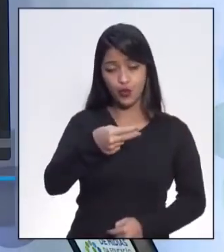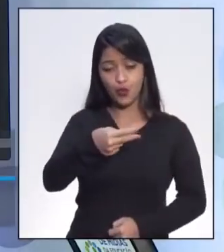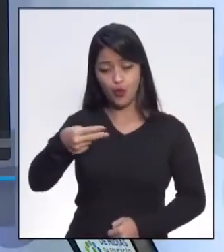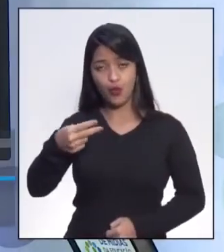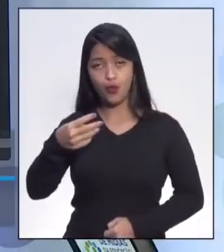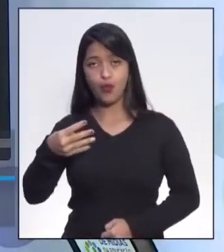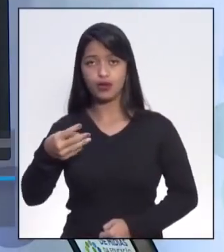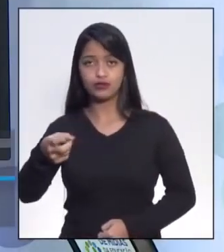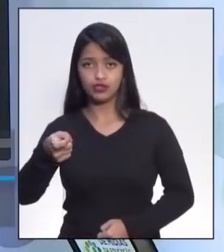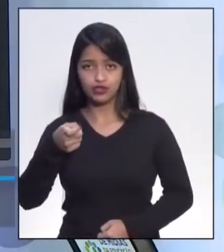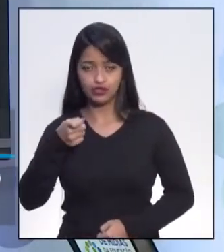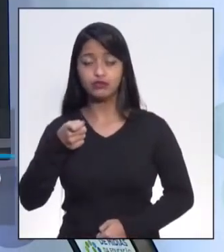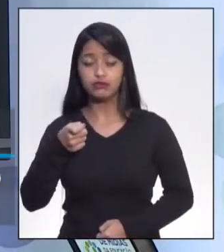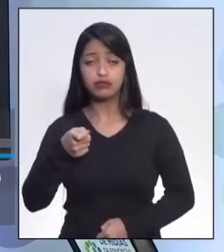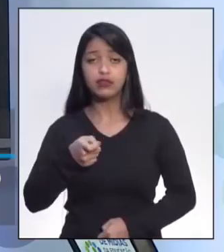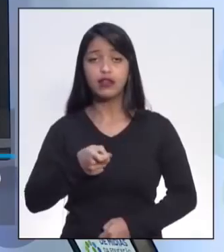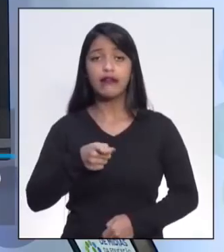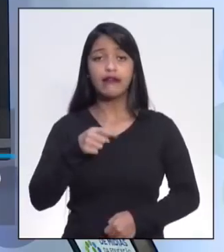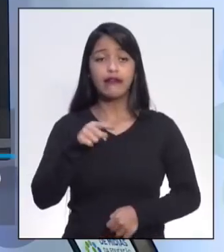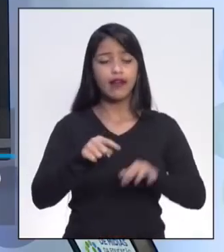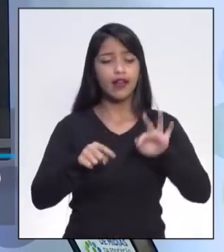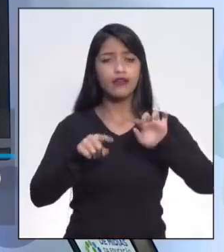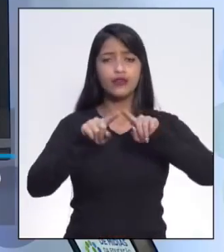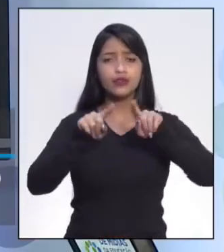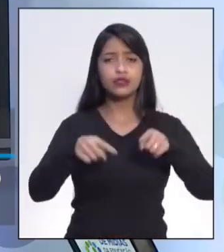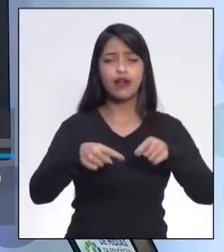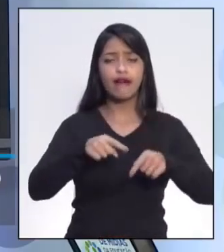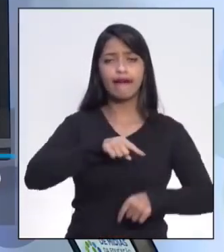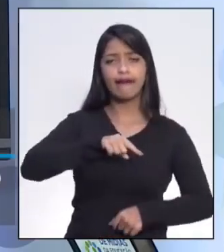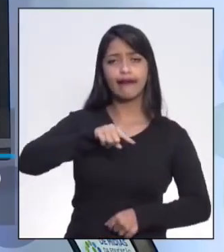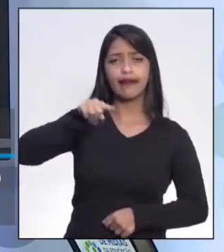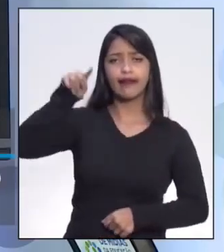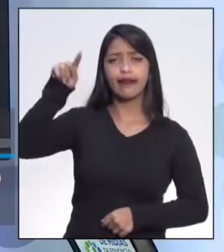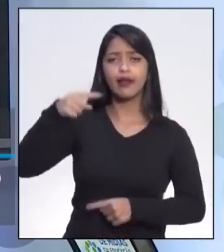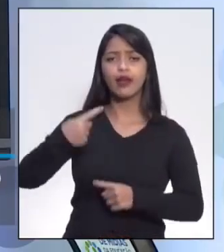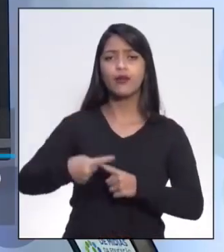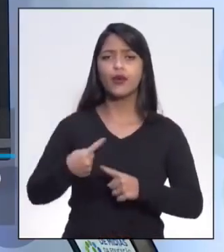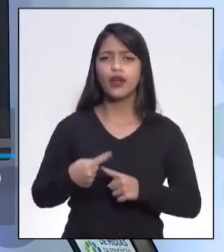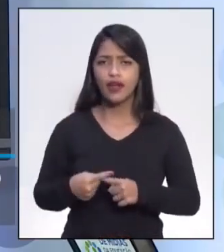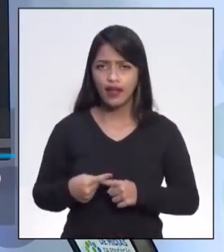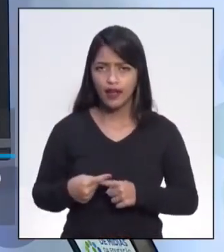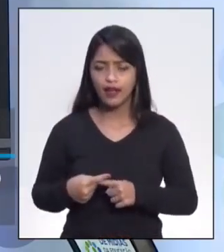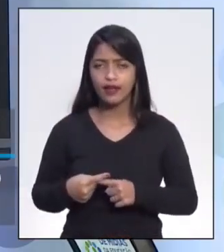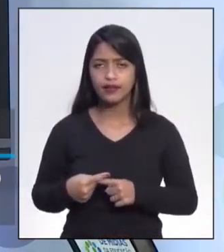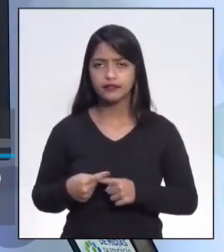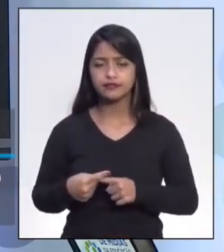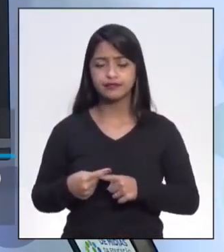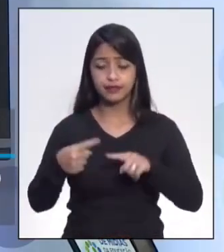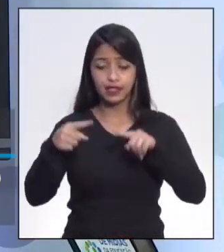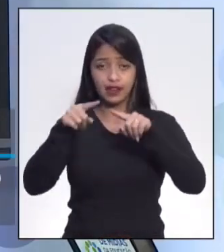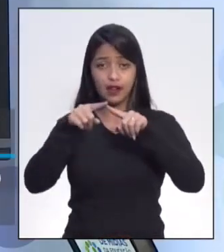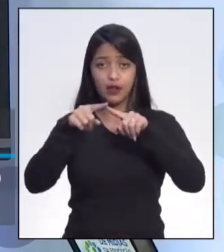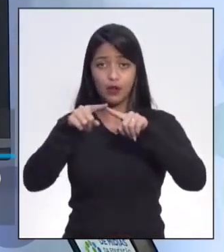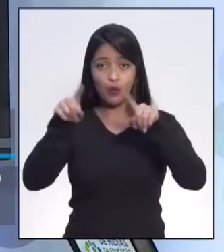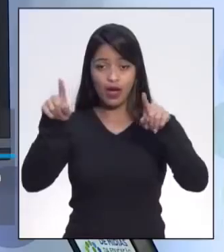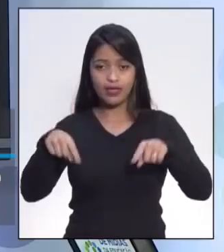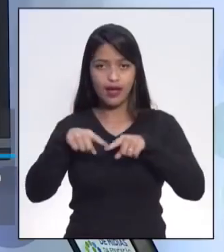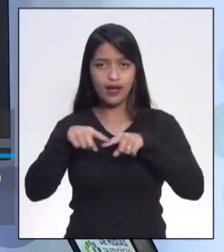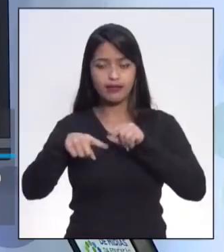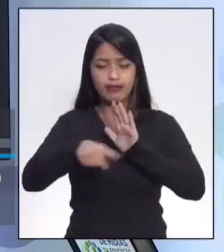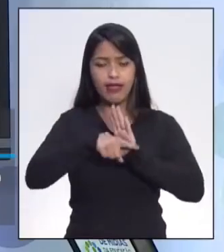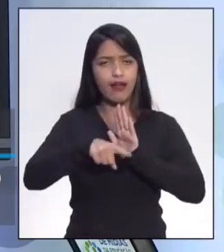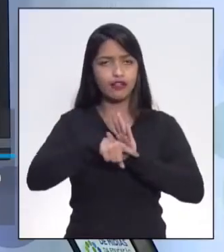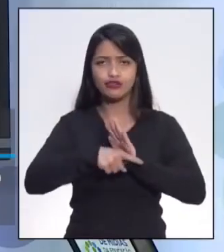é crescente porque o quadrado não admite valores de medidas negativas.